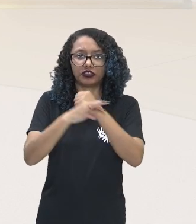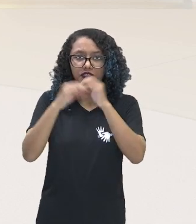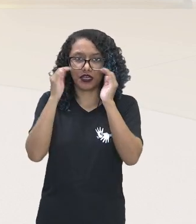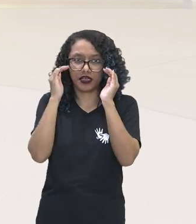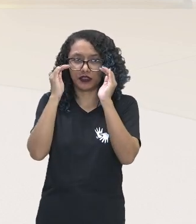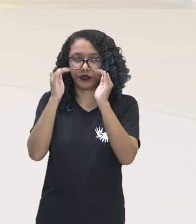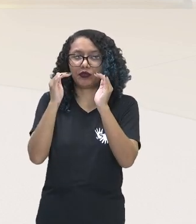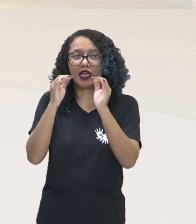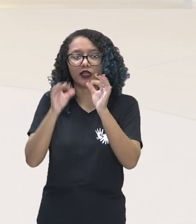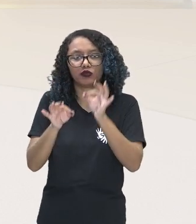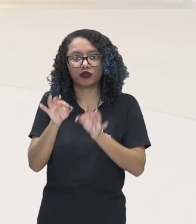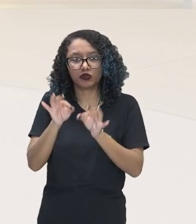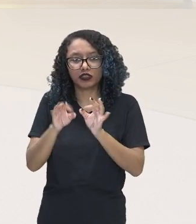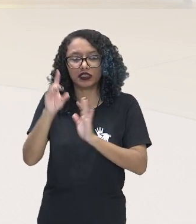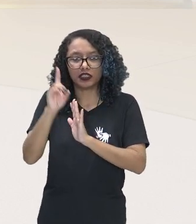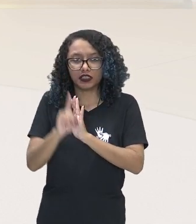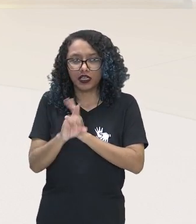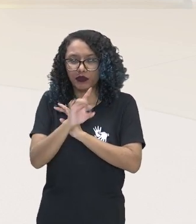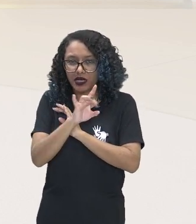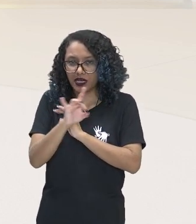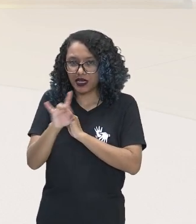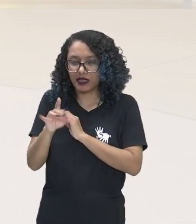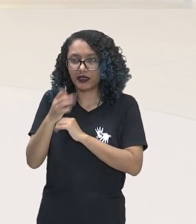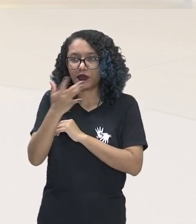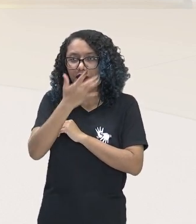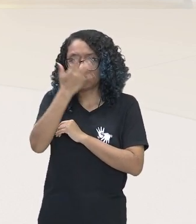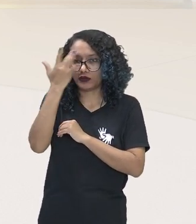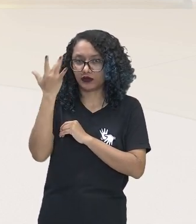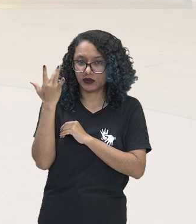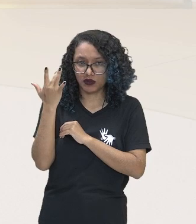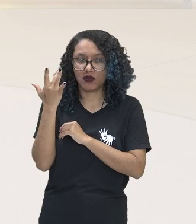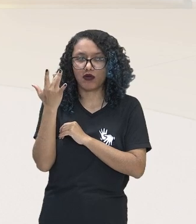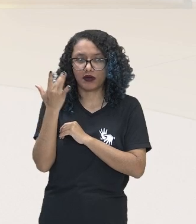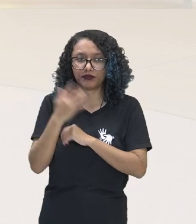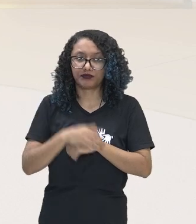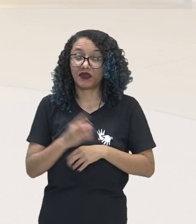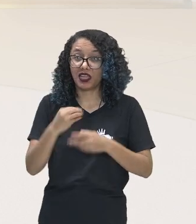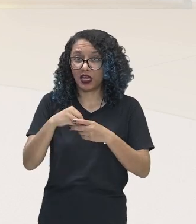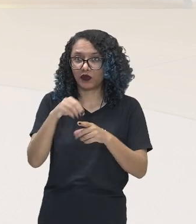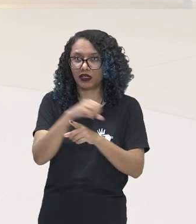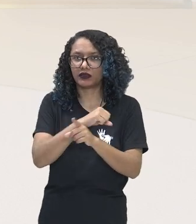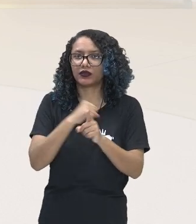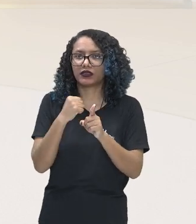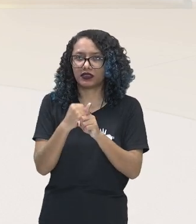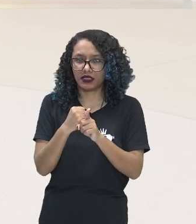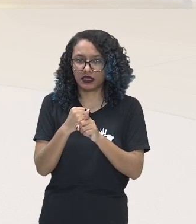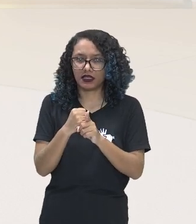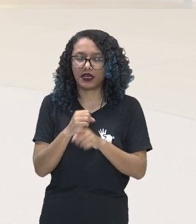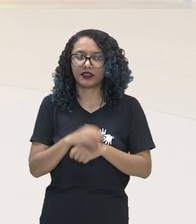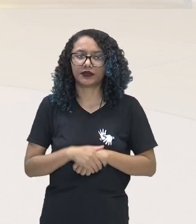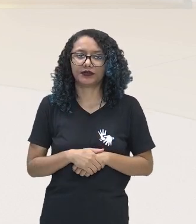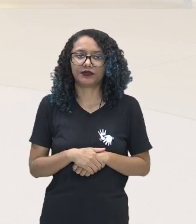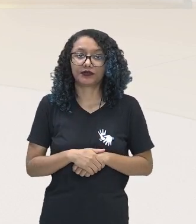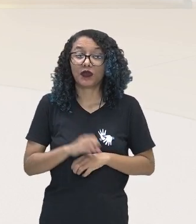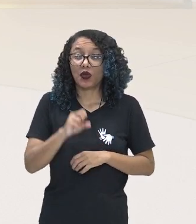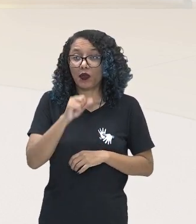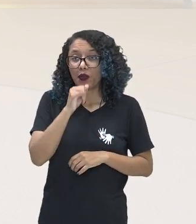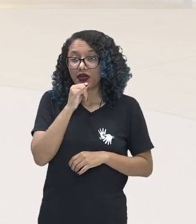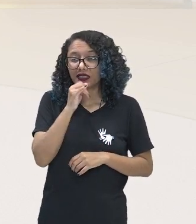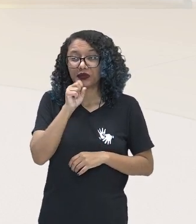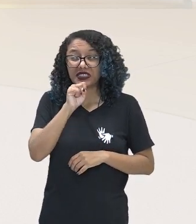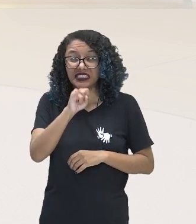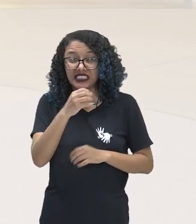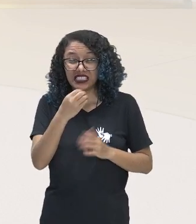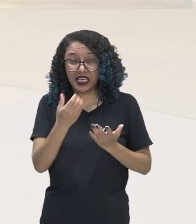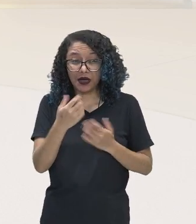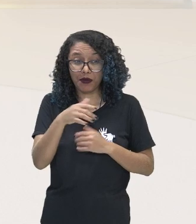justiça, né, sobre aquilo que as pessoas fazem na sociedade. Se ela comete um crime, ela vai ser punida de